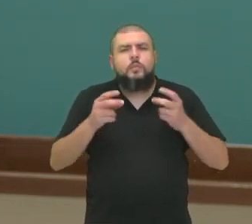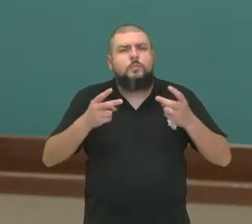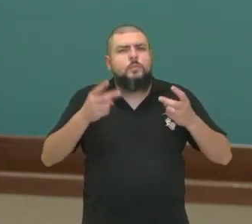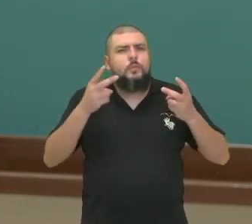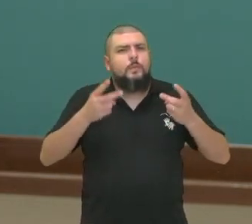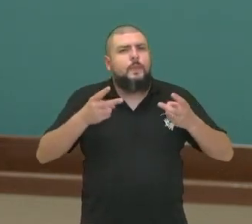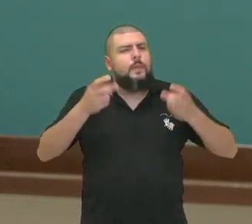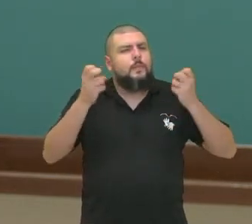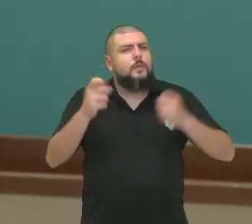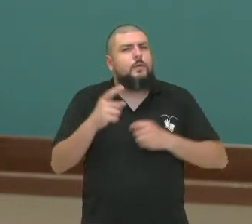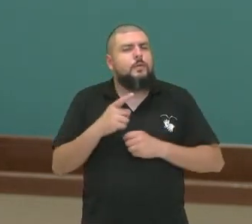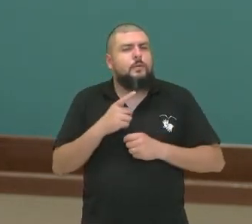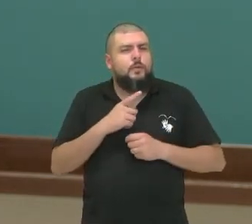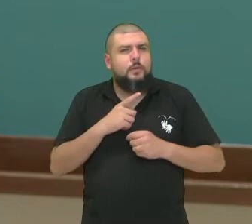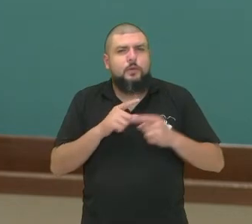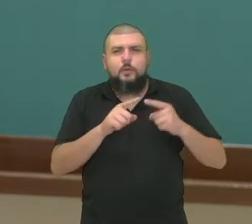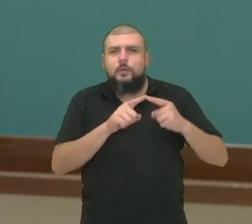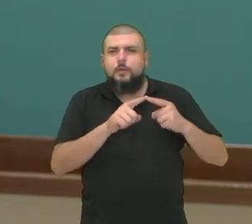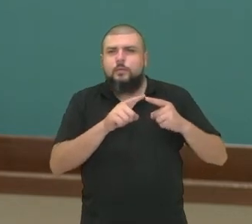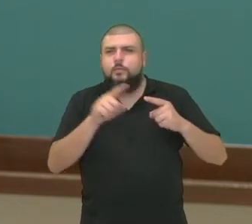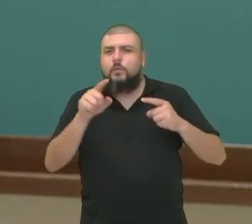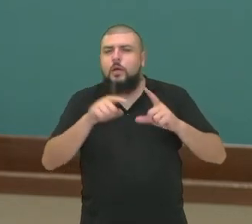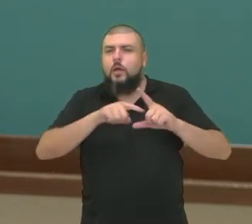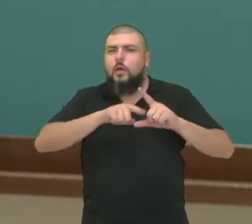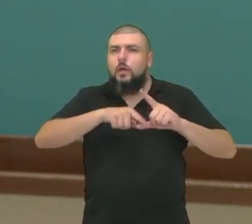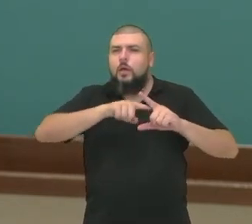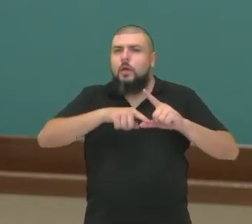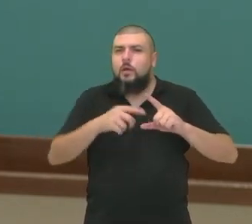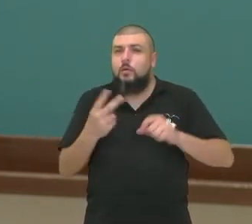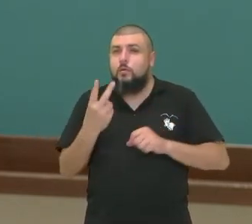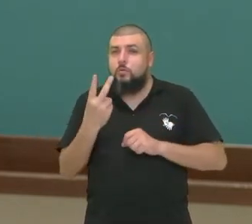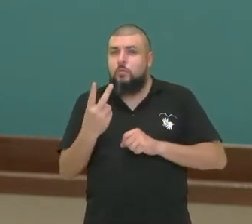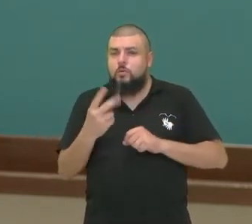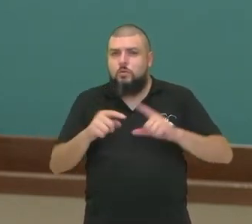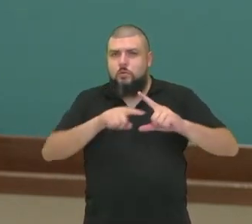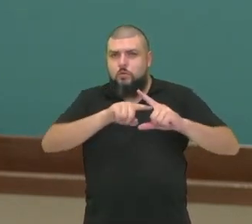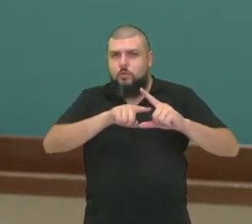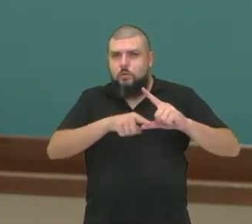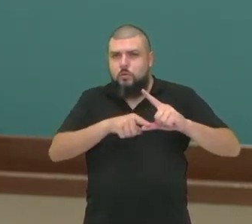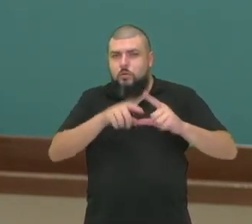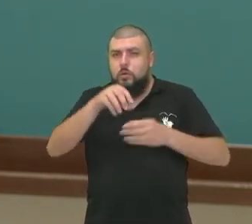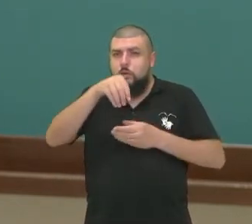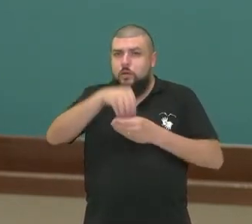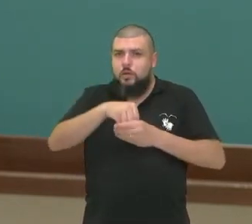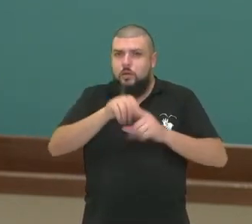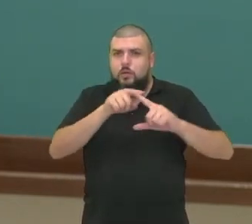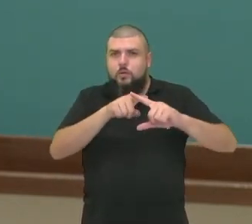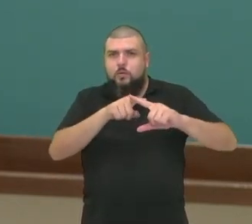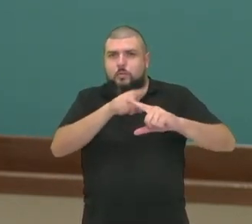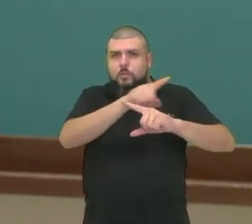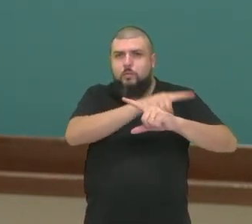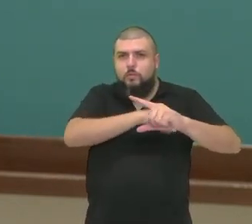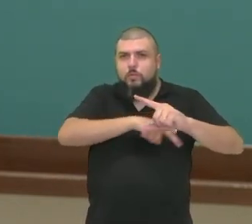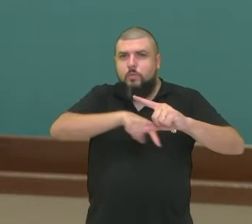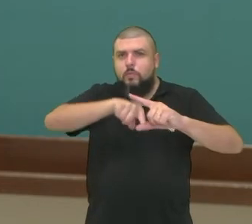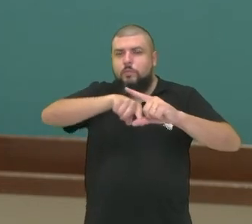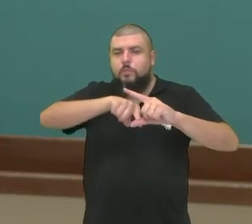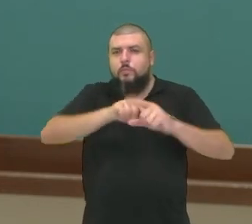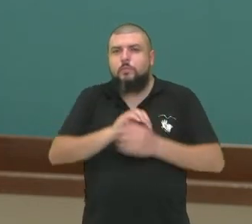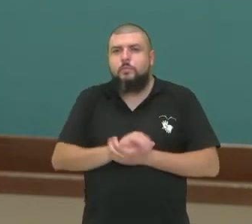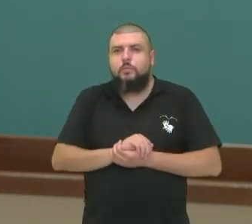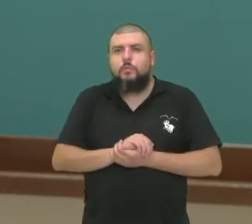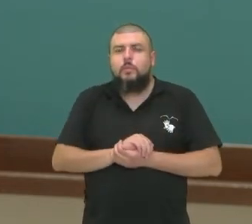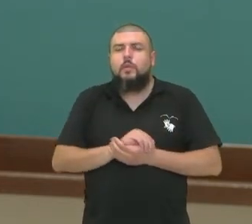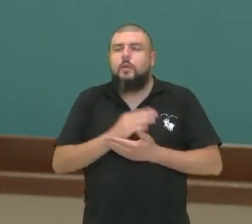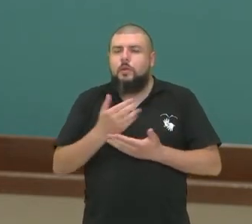tem, né, dois ângulos formados, um ângulo na parte interna e um ângulo na parte externa. E nisso, quando for trabalhar, quando